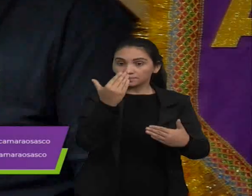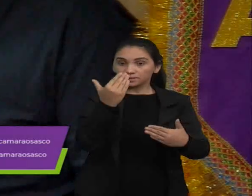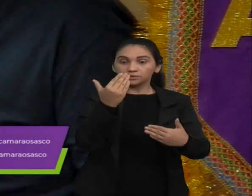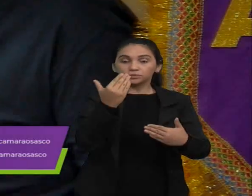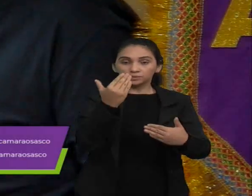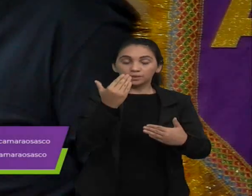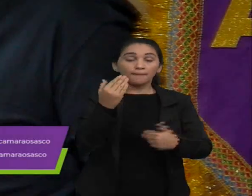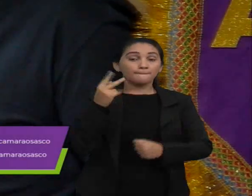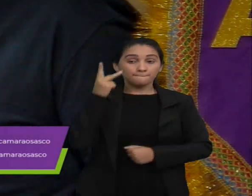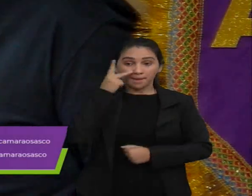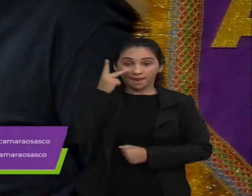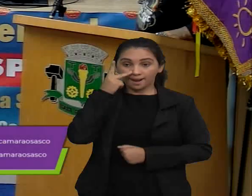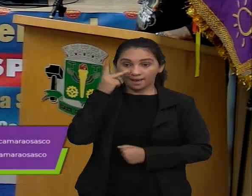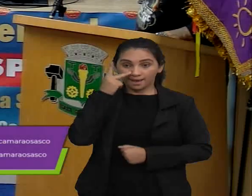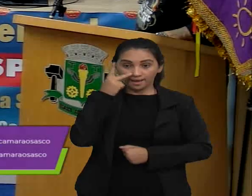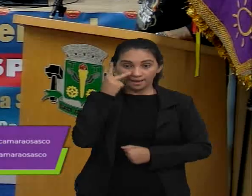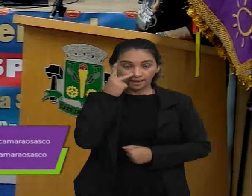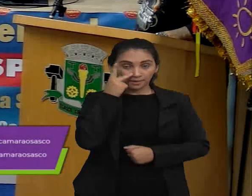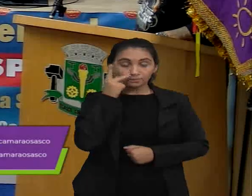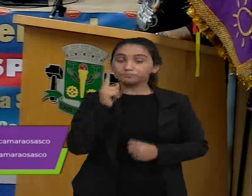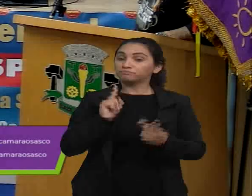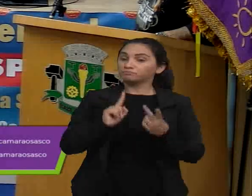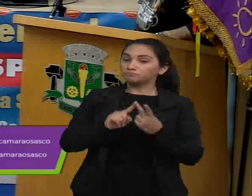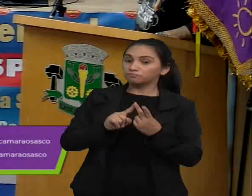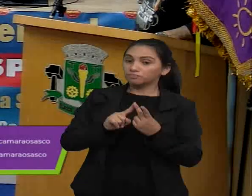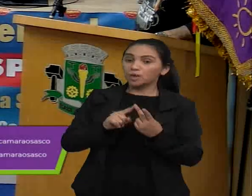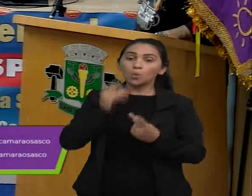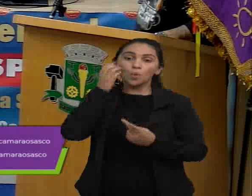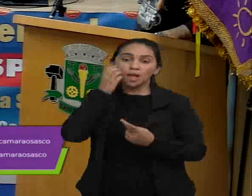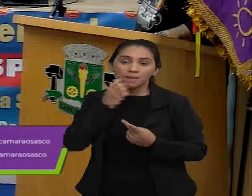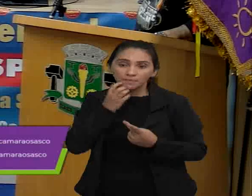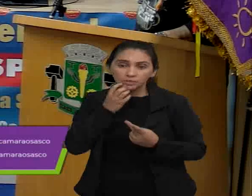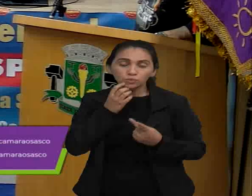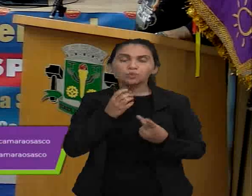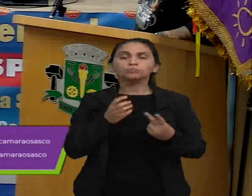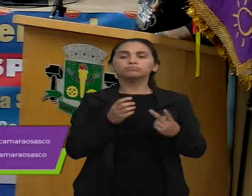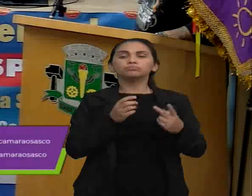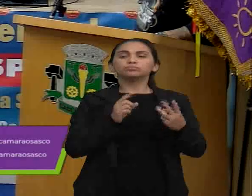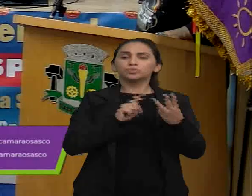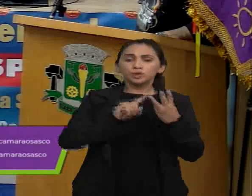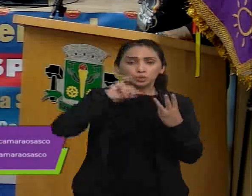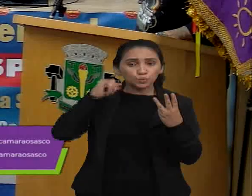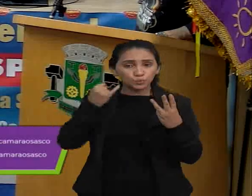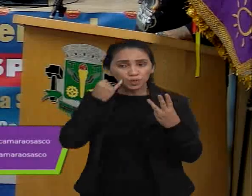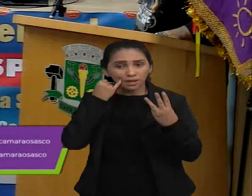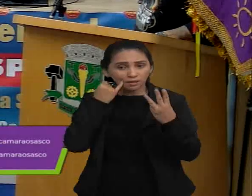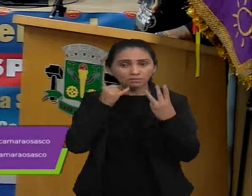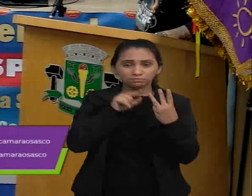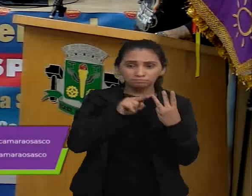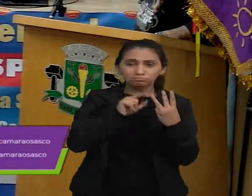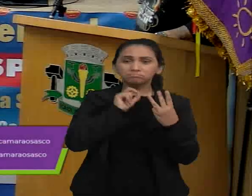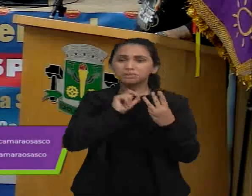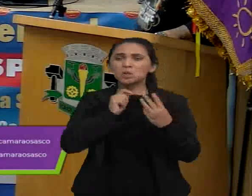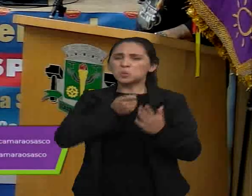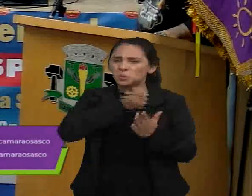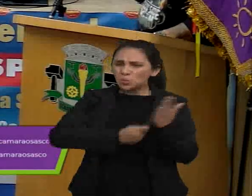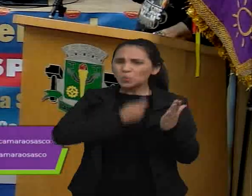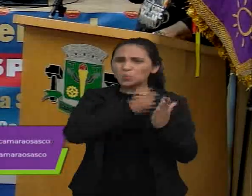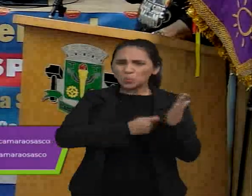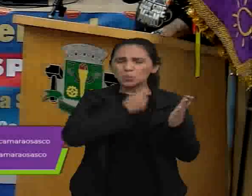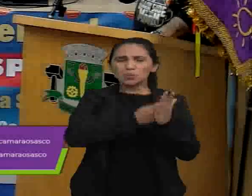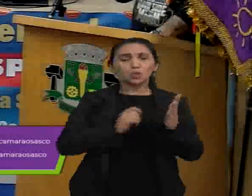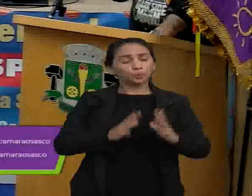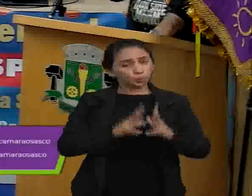ao Pelé da Cândida, ao Emerson, por ter, junto com a vereadora Juliana aqui, ter encampado essa luta, e todos os